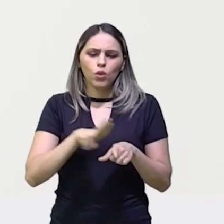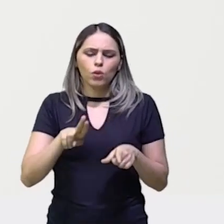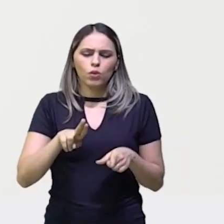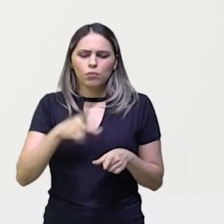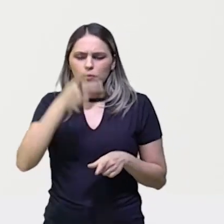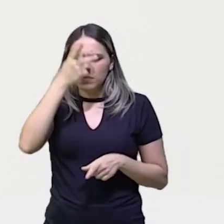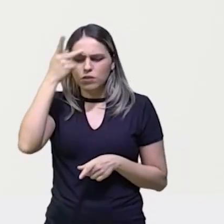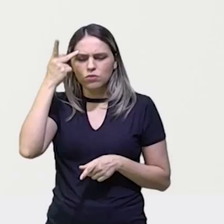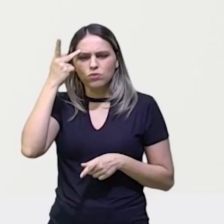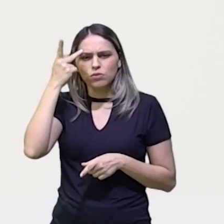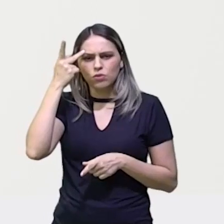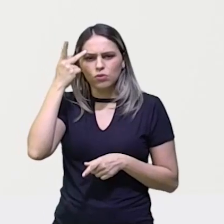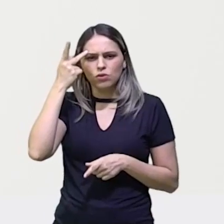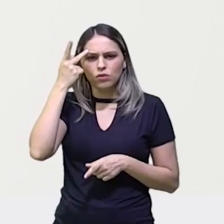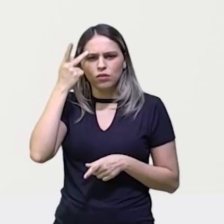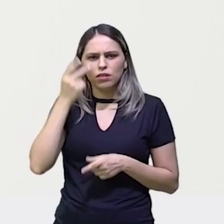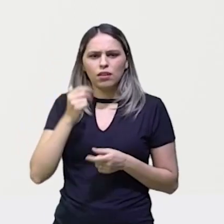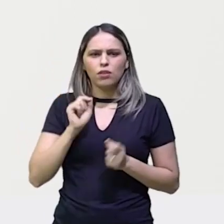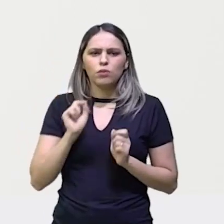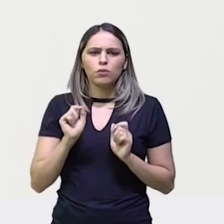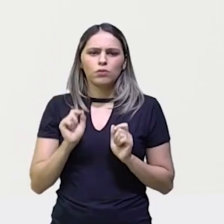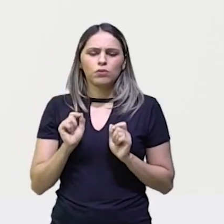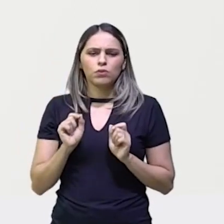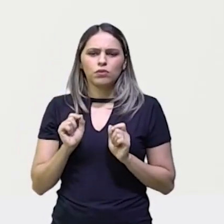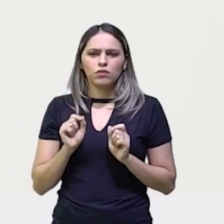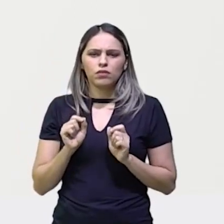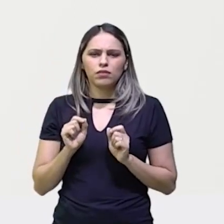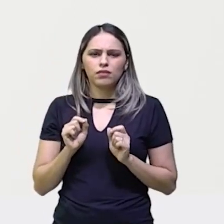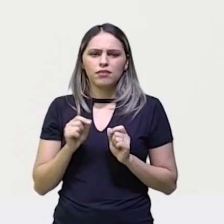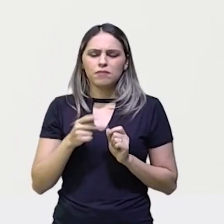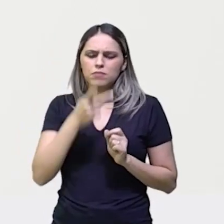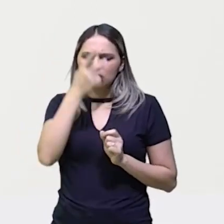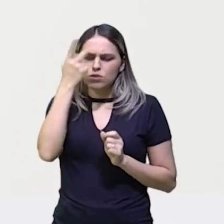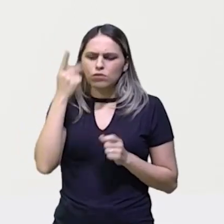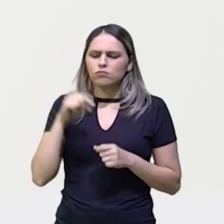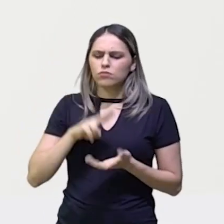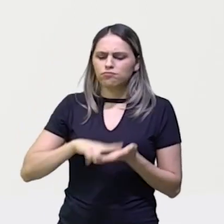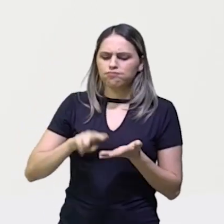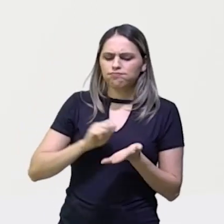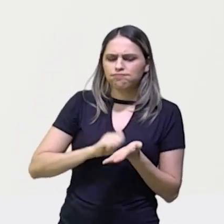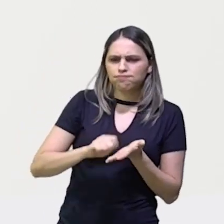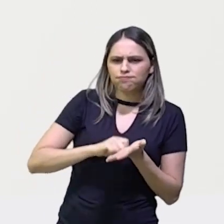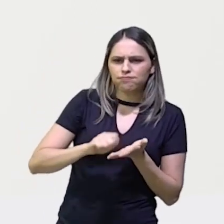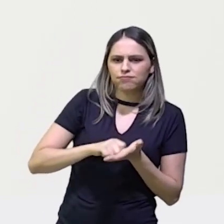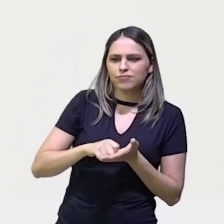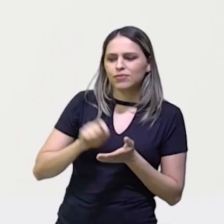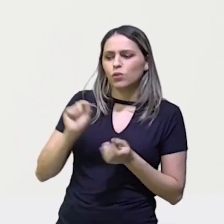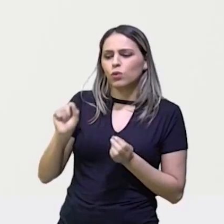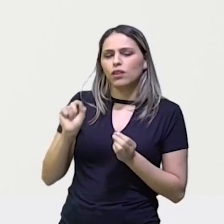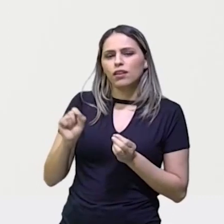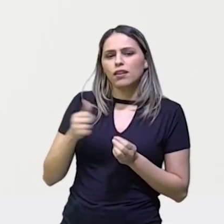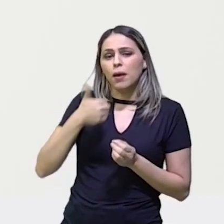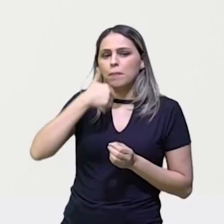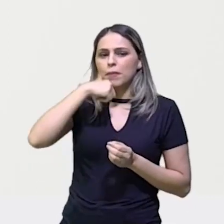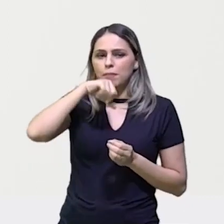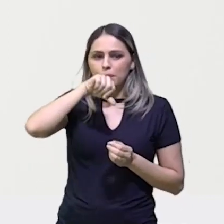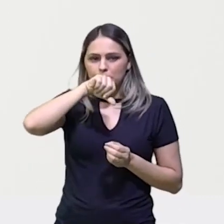pessoa que você está escrevendo, para quem você está escrevendo. No caso aqui é a